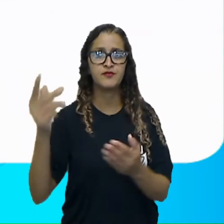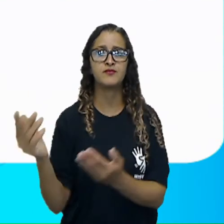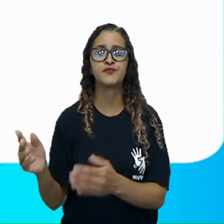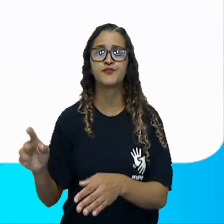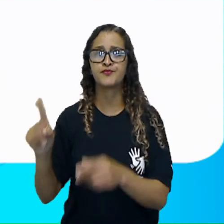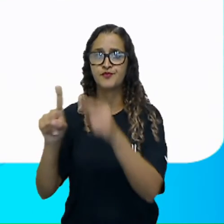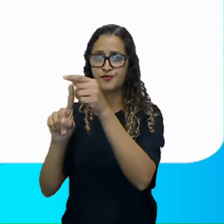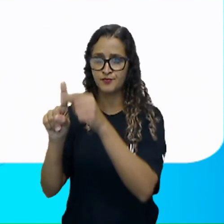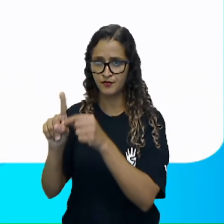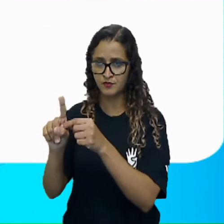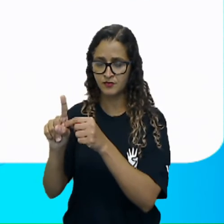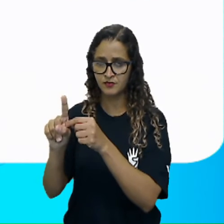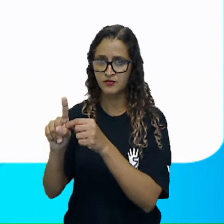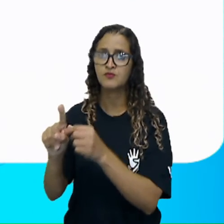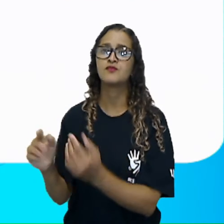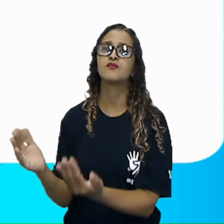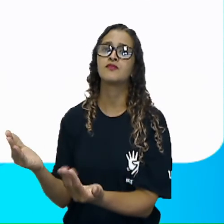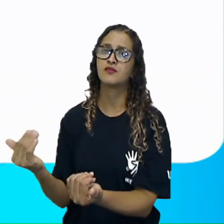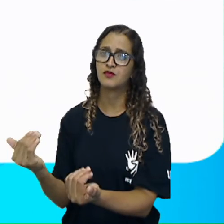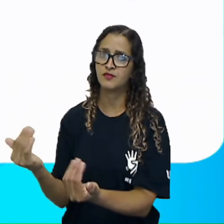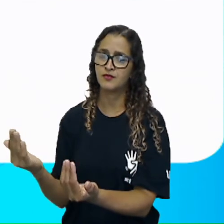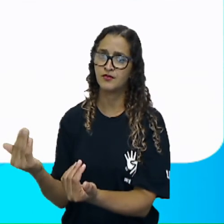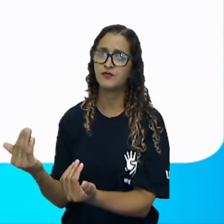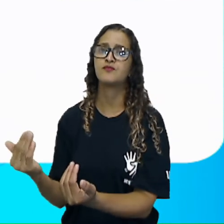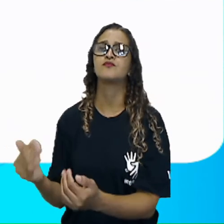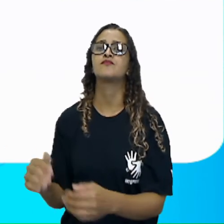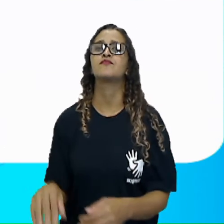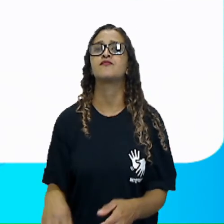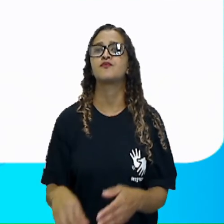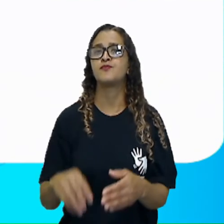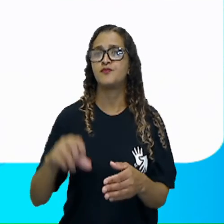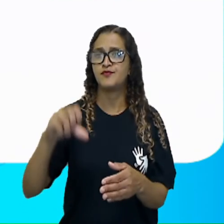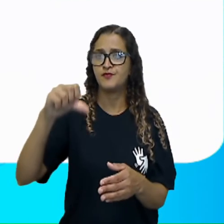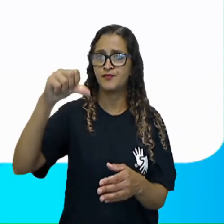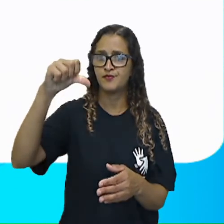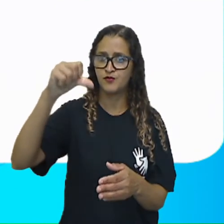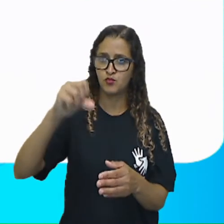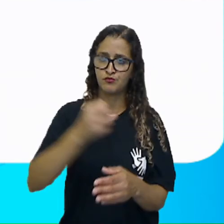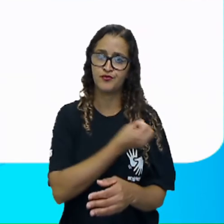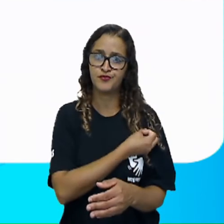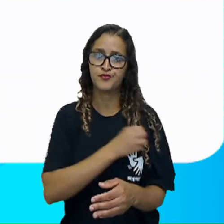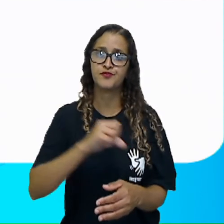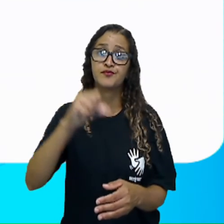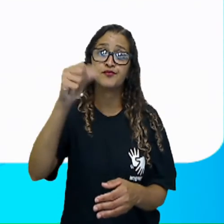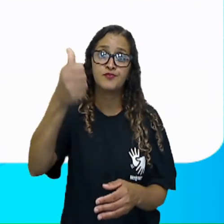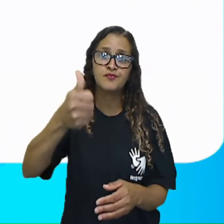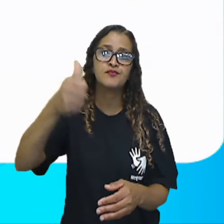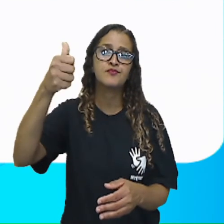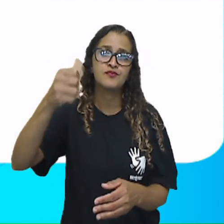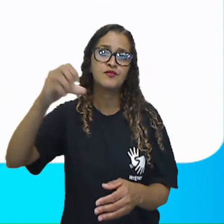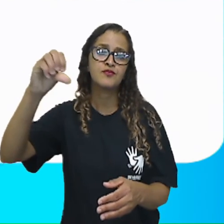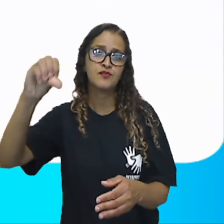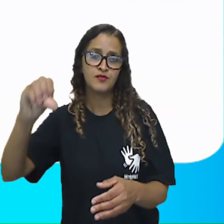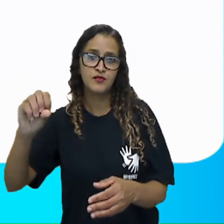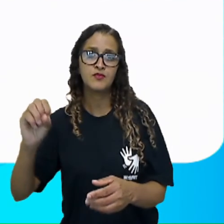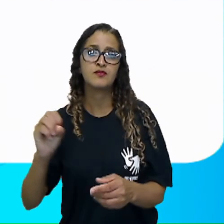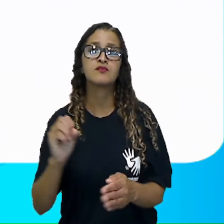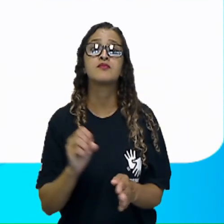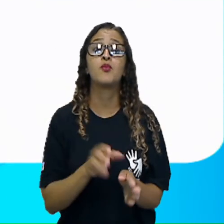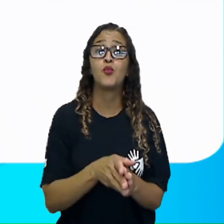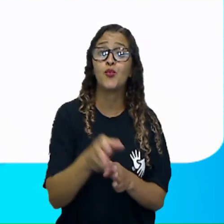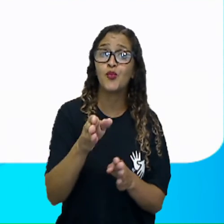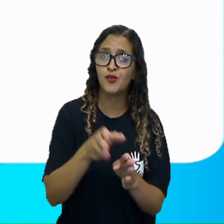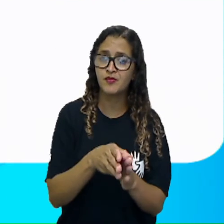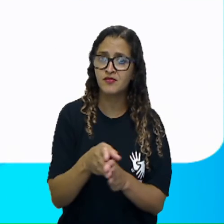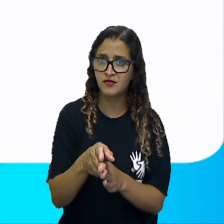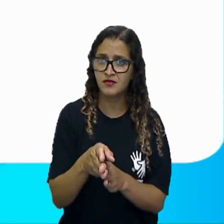de setembro de 2018, número 119, página 3. Essa é a referência de onde foi